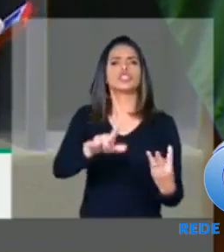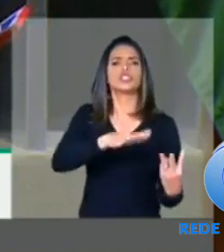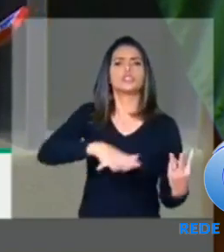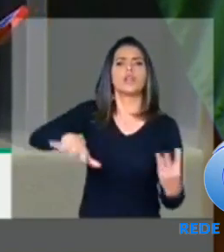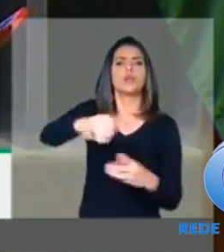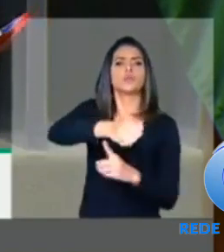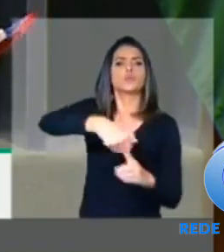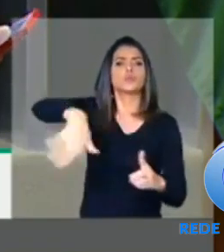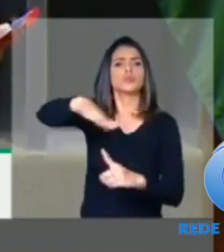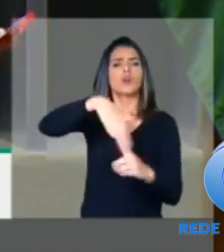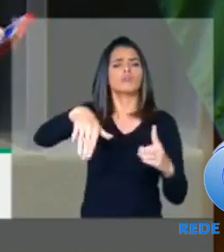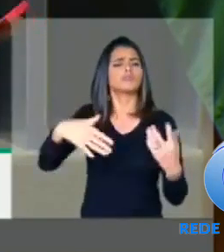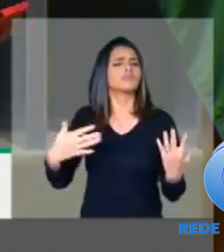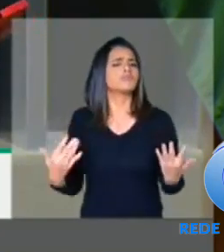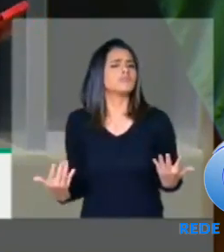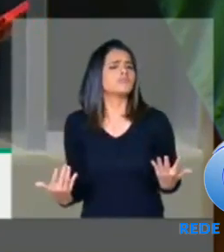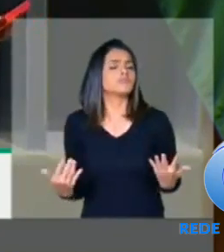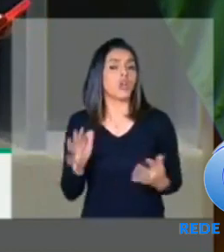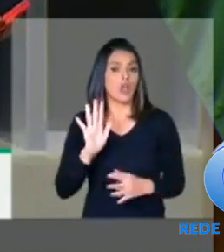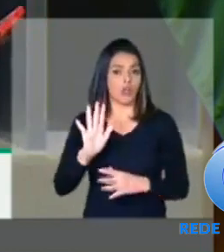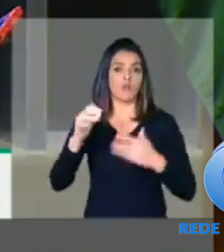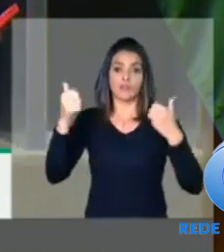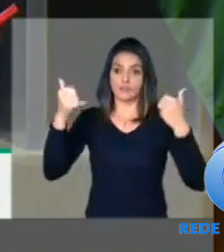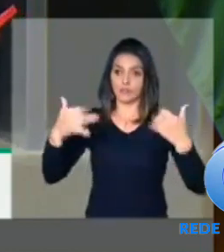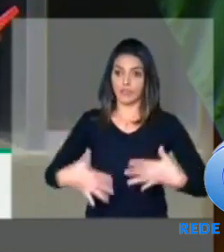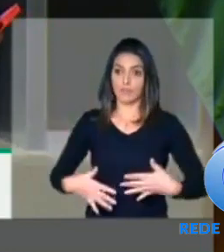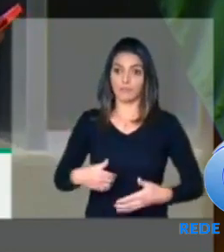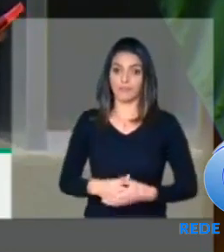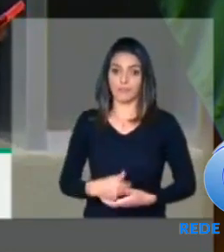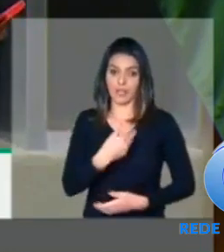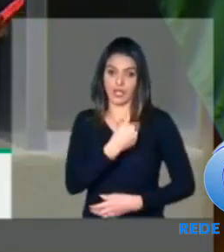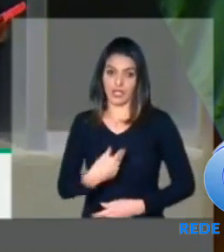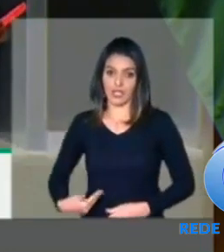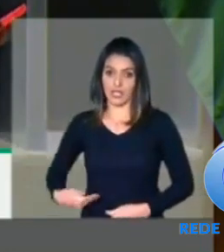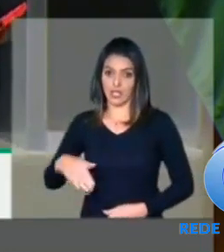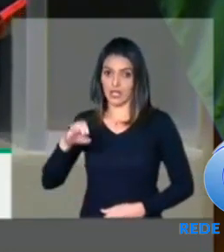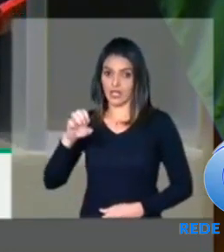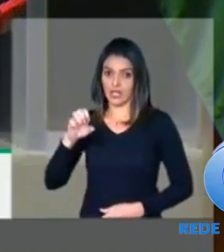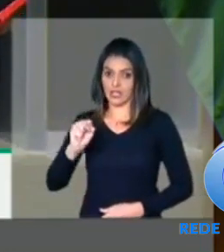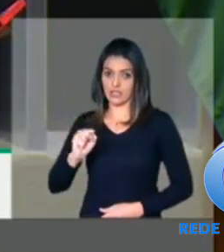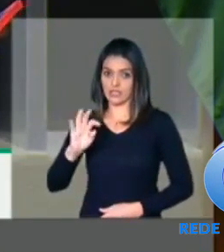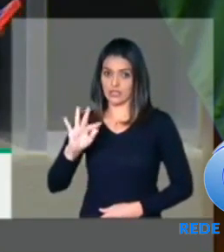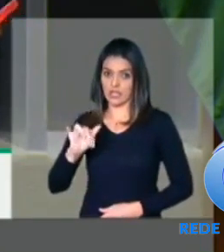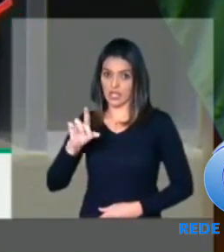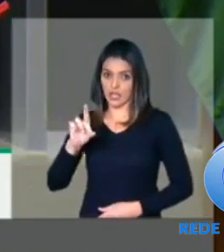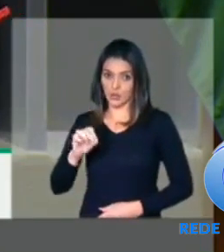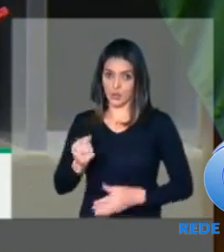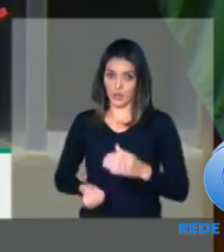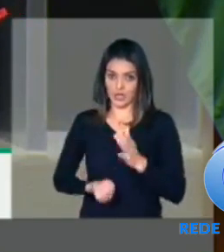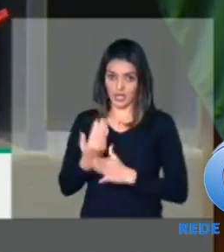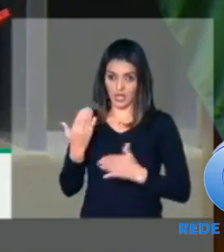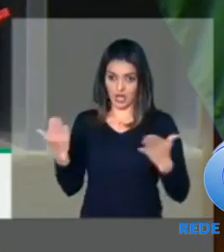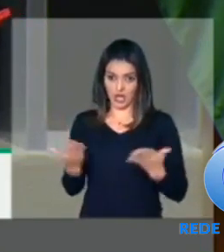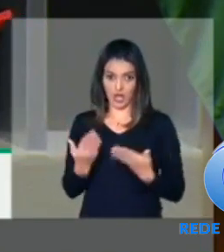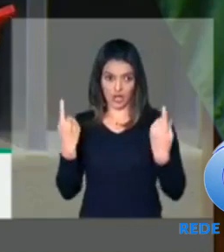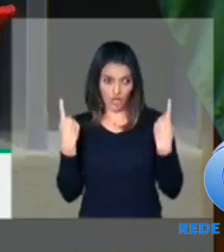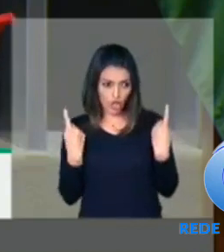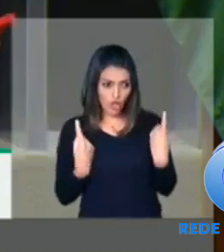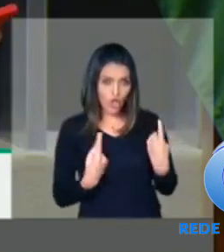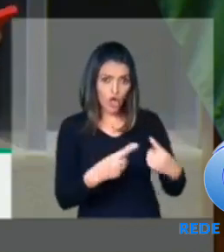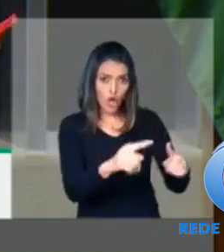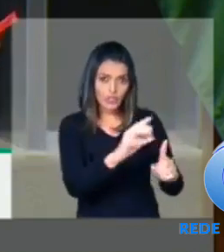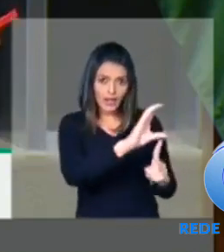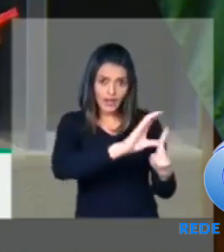aos senhores que o Estado moderno, ele não nasceu contra o capitalismo,